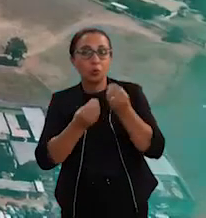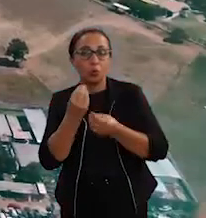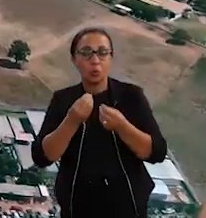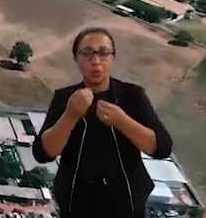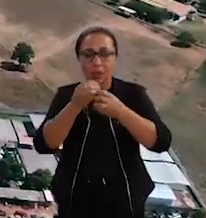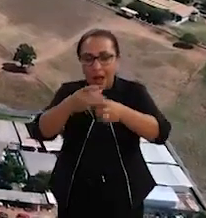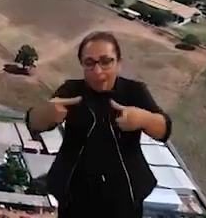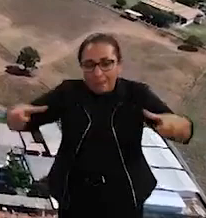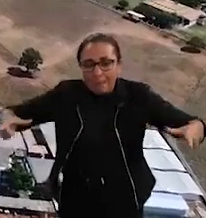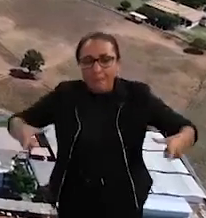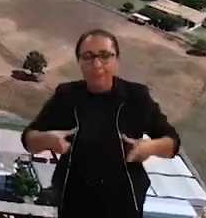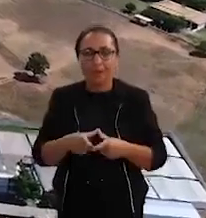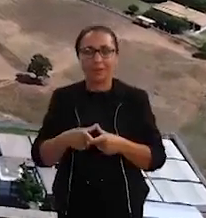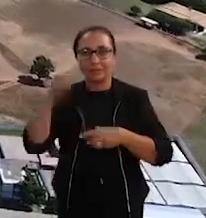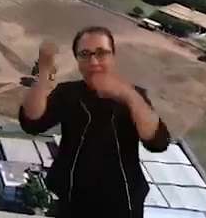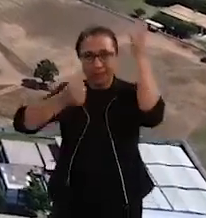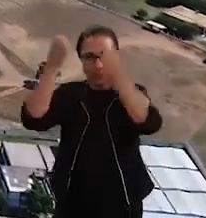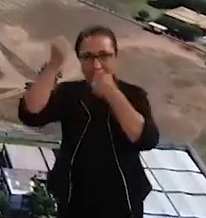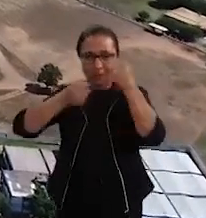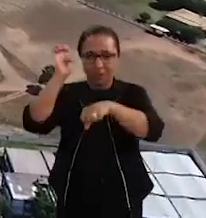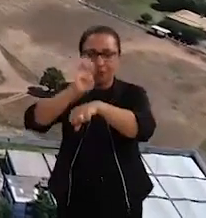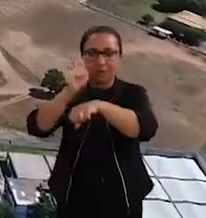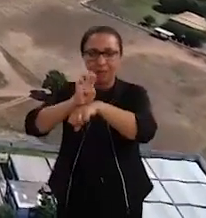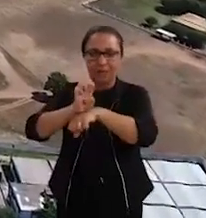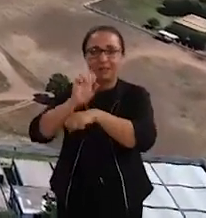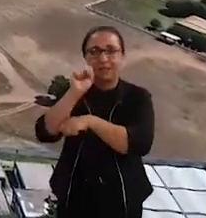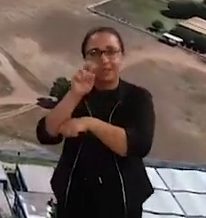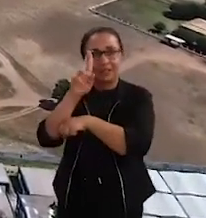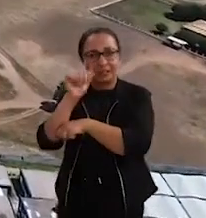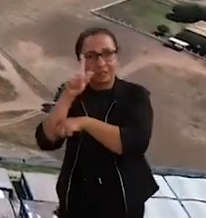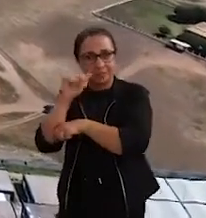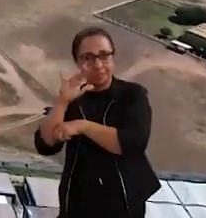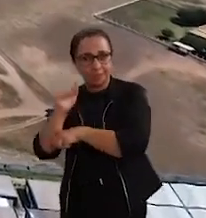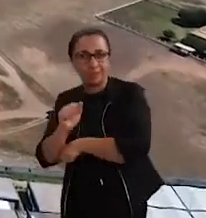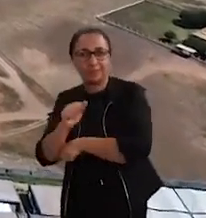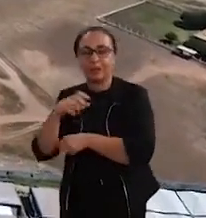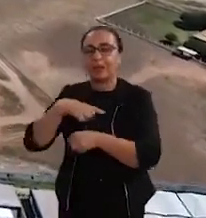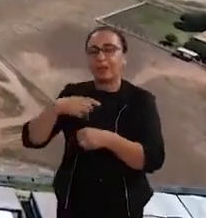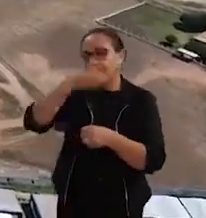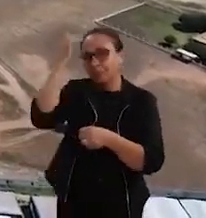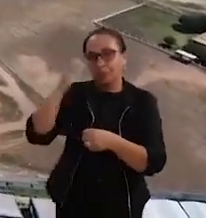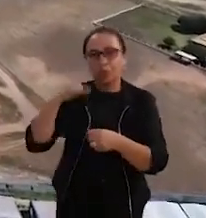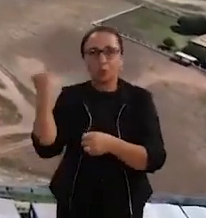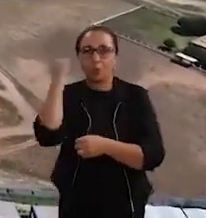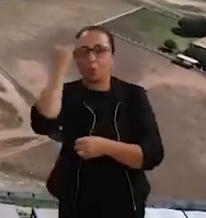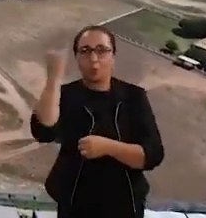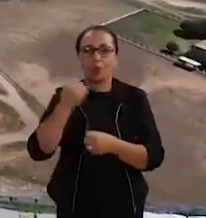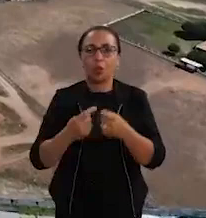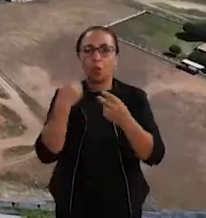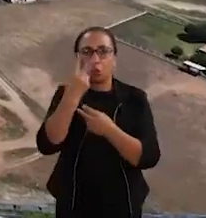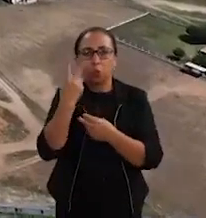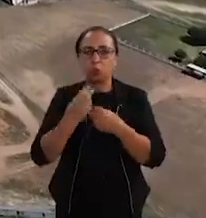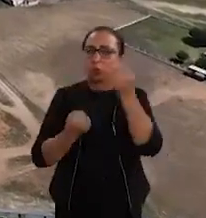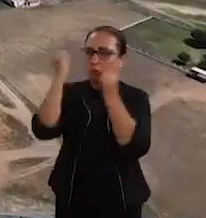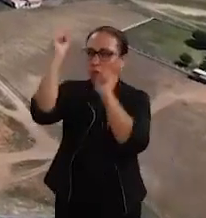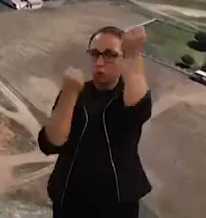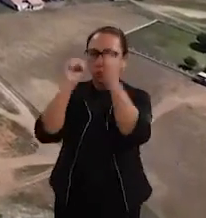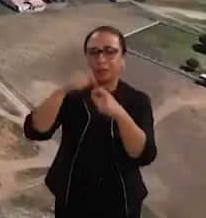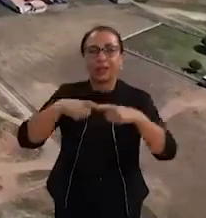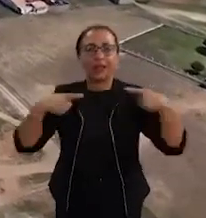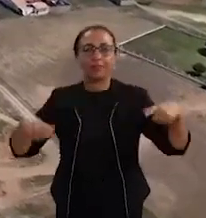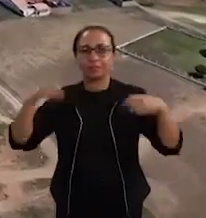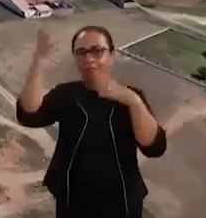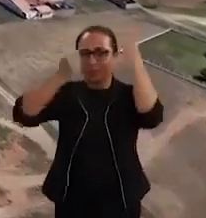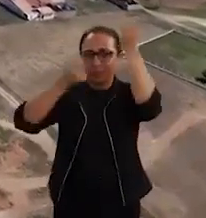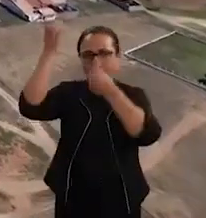É conhecida como ser a bacia leiteira do estado de Sergipe. É aqui que se concentram os principais produtores de leite, duas grandes indústrias,